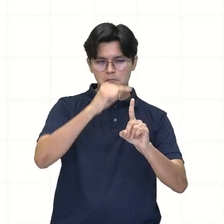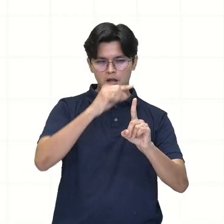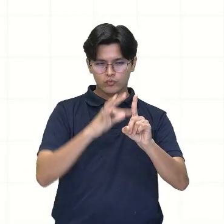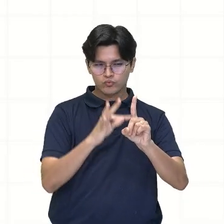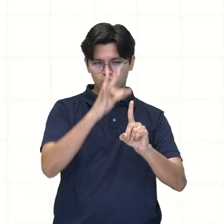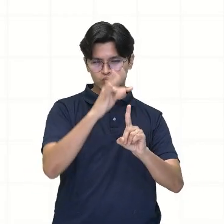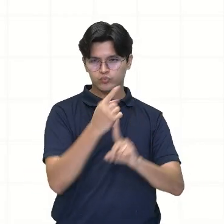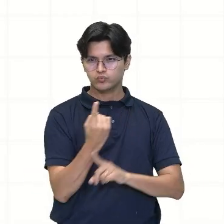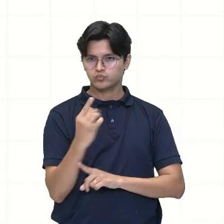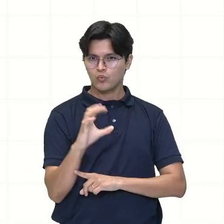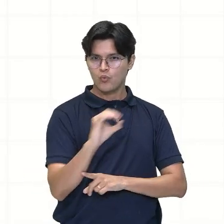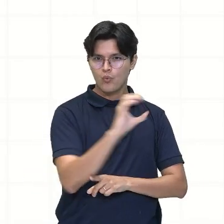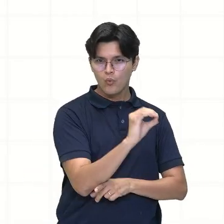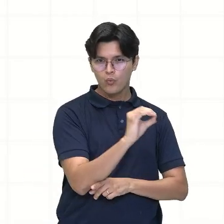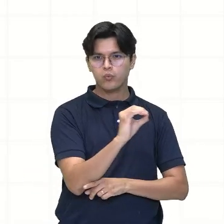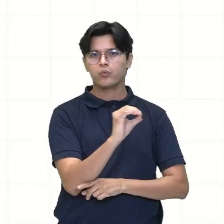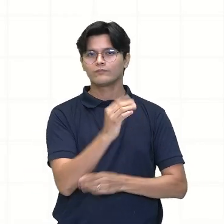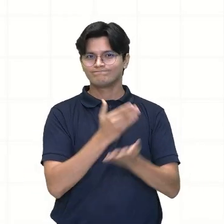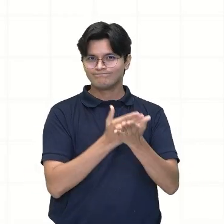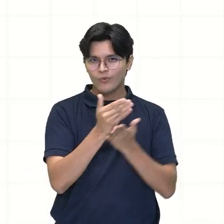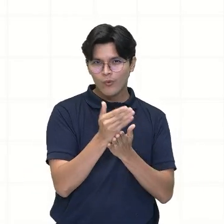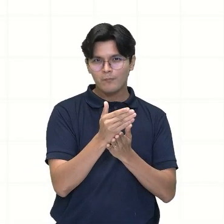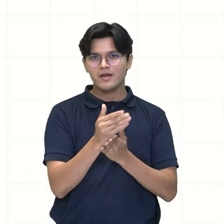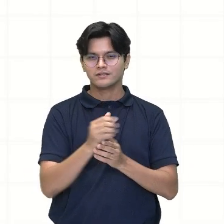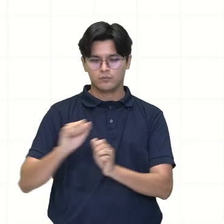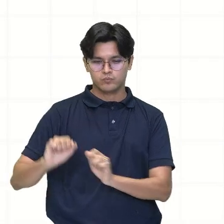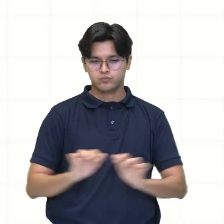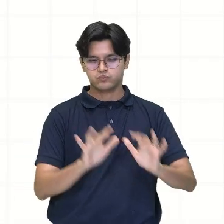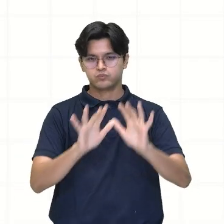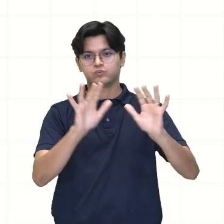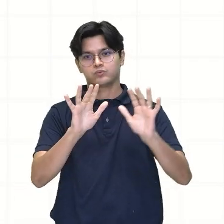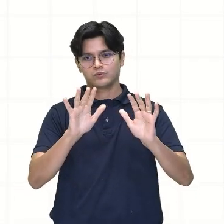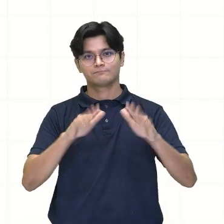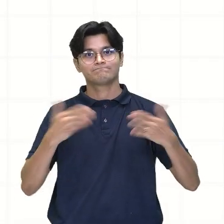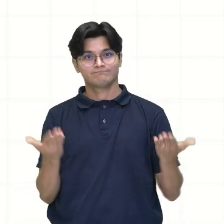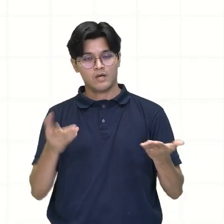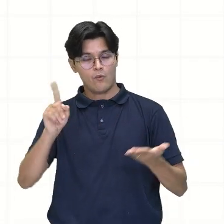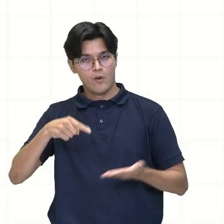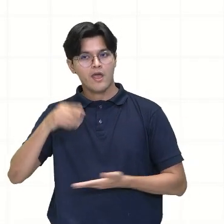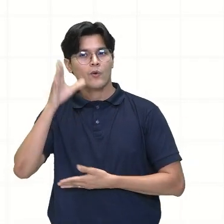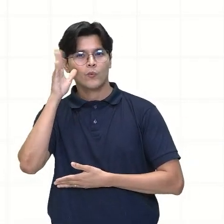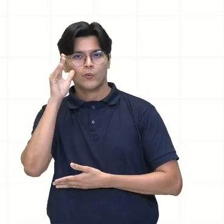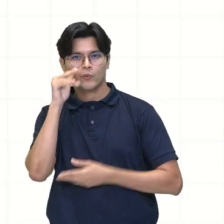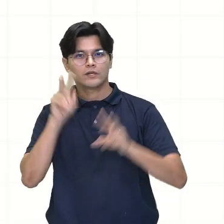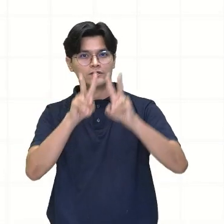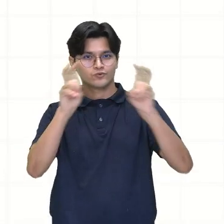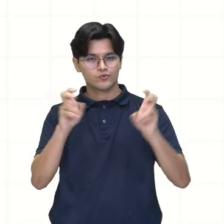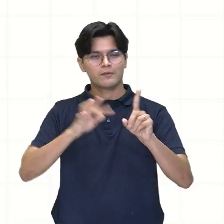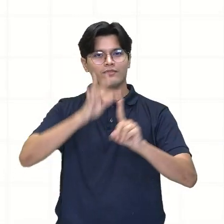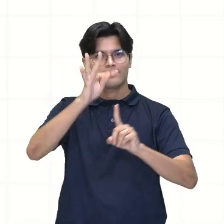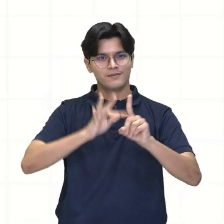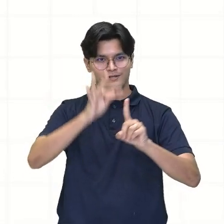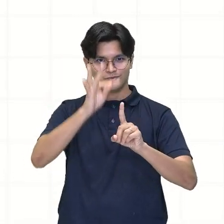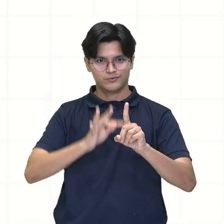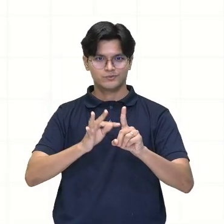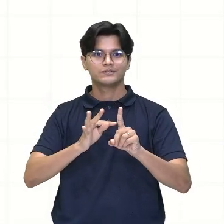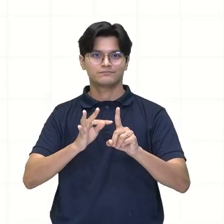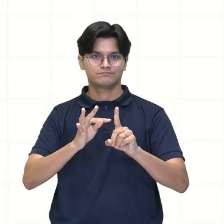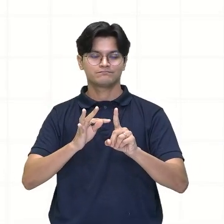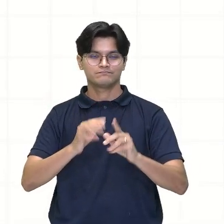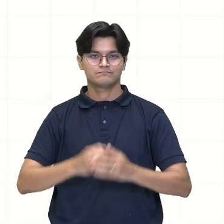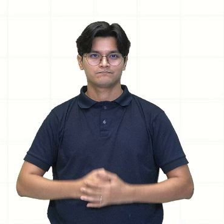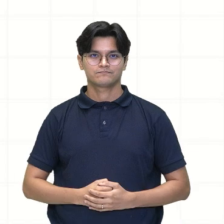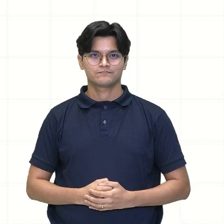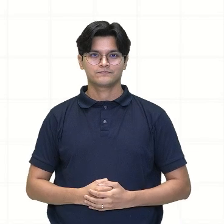a evaporar. Tá bom? Então, aí uma curiosidade sobre as nossas temperaturas.